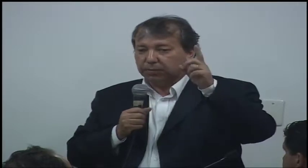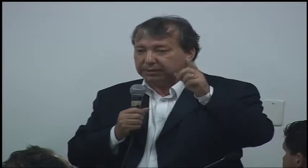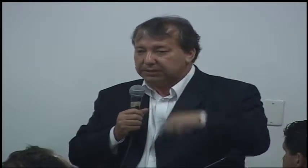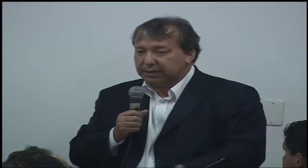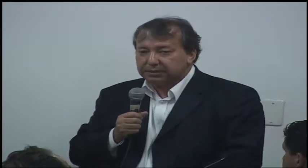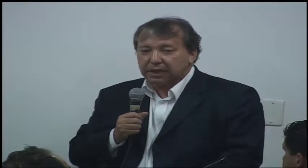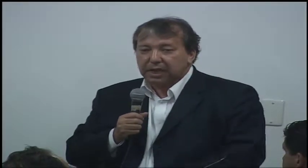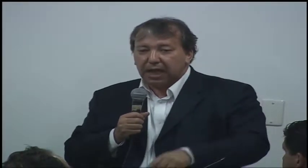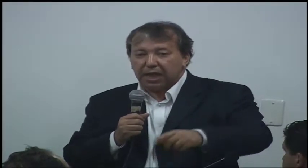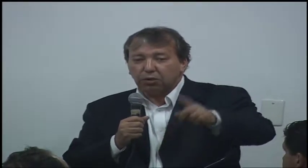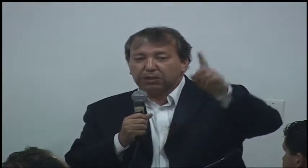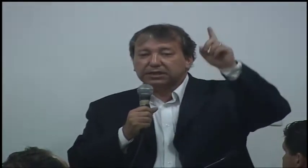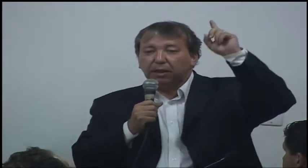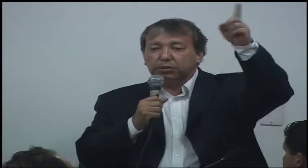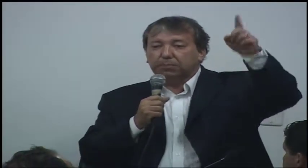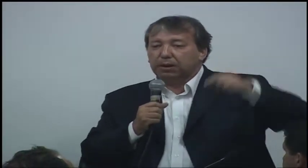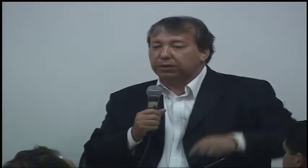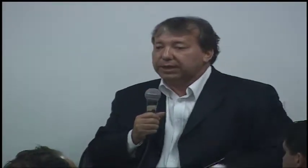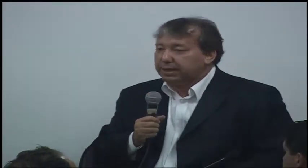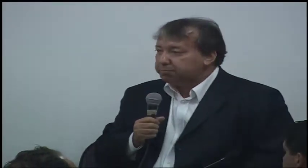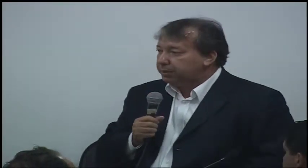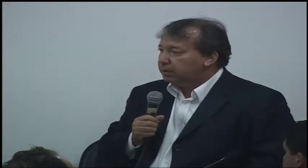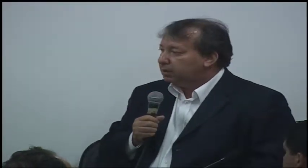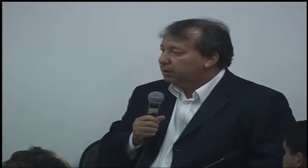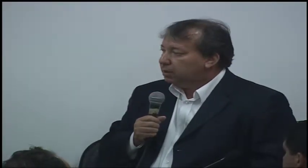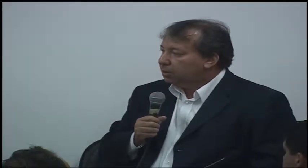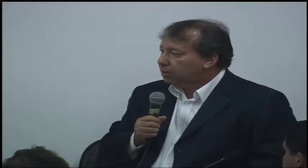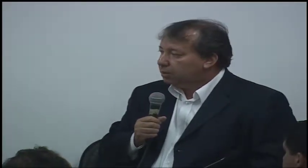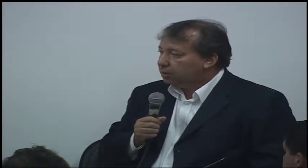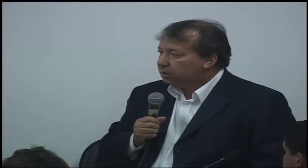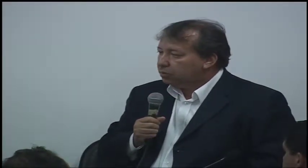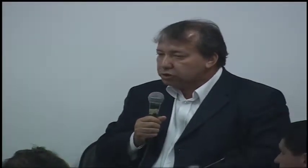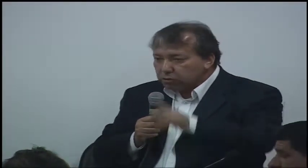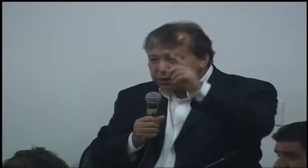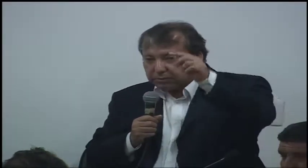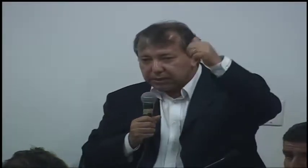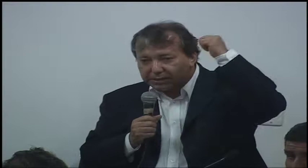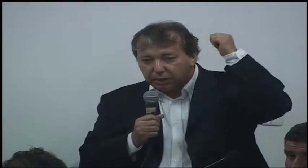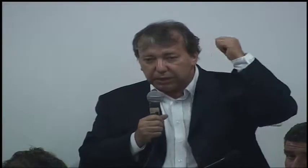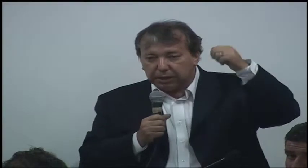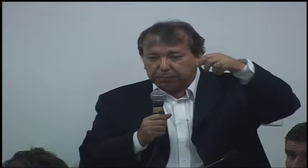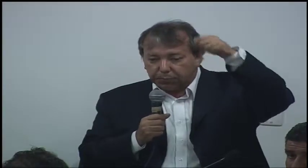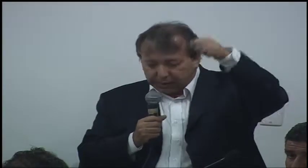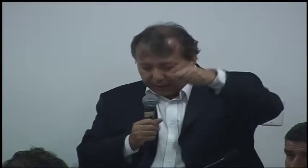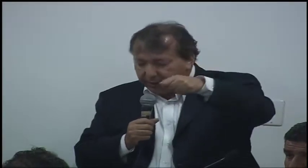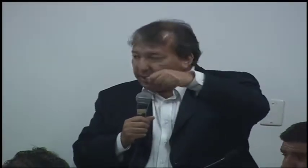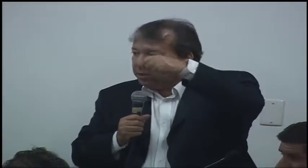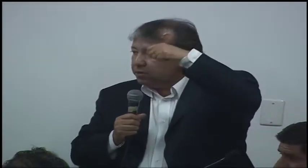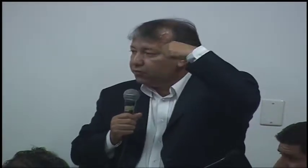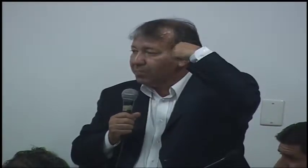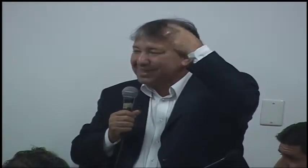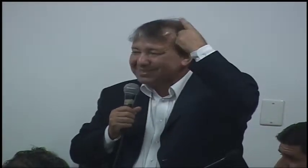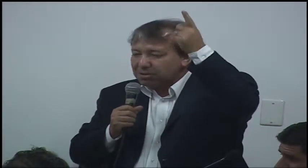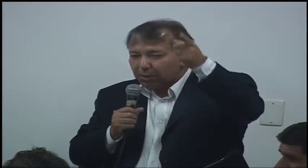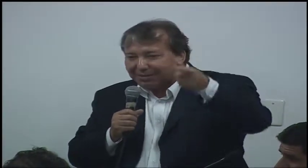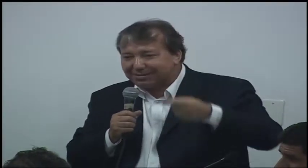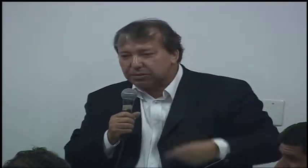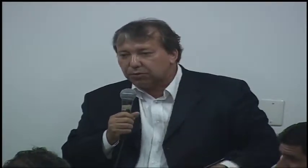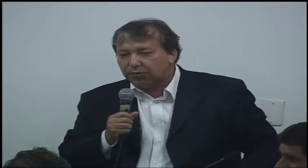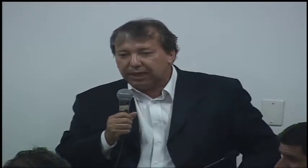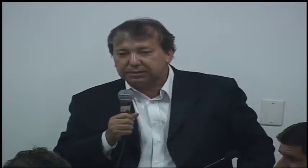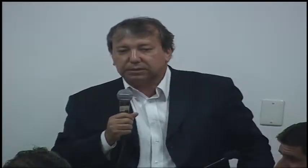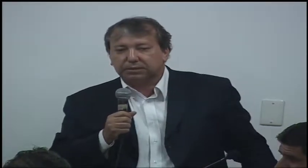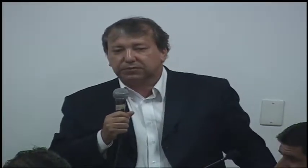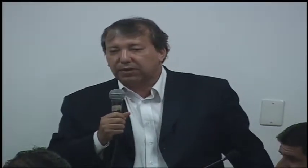tirou uma licença, aí comecei a luta pela Unicamp. Nós conseguimos trazer a Unicamp por quê? Fui mais de